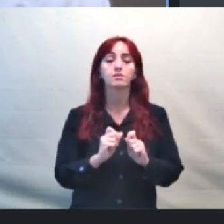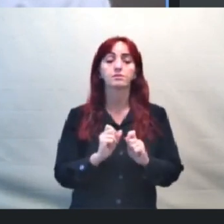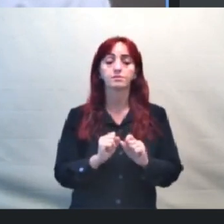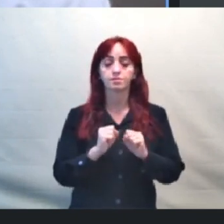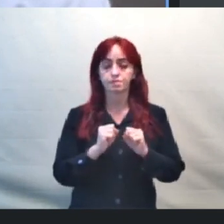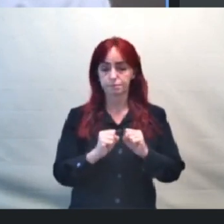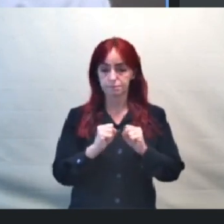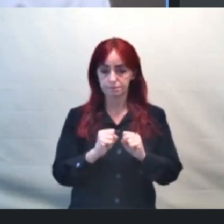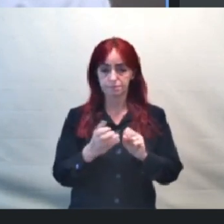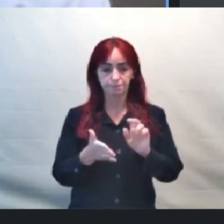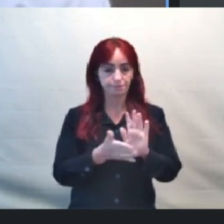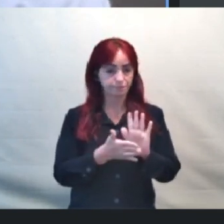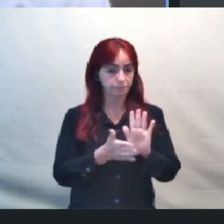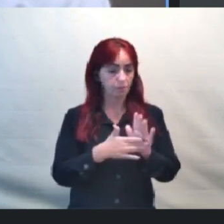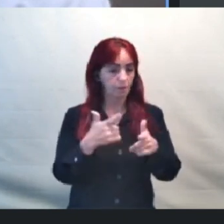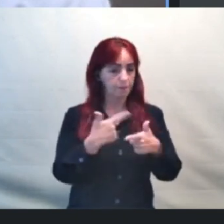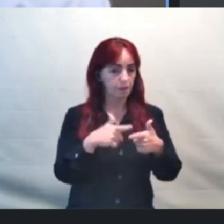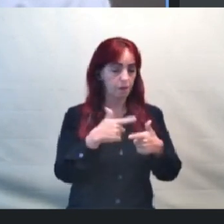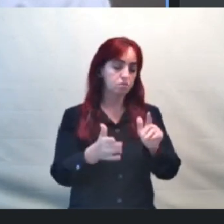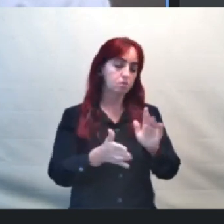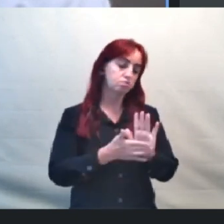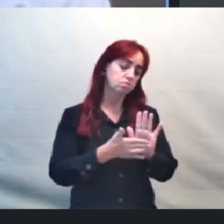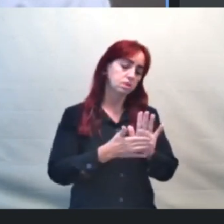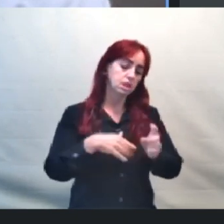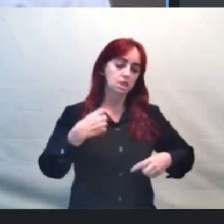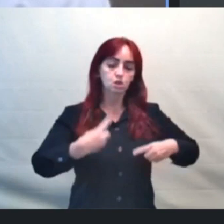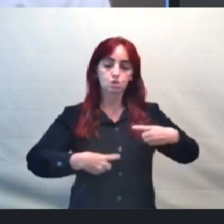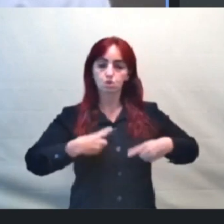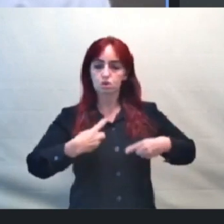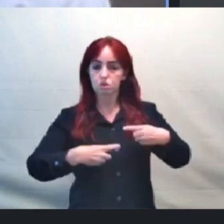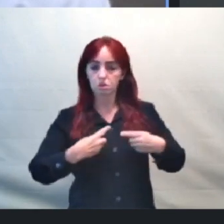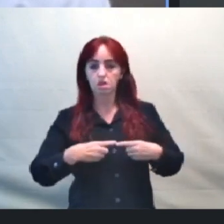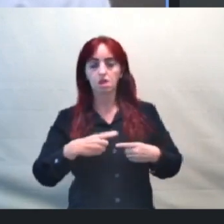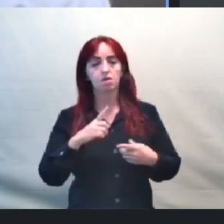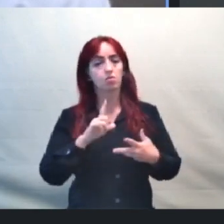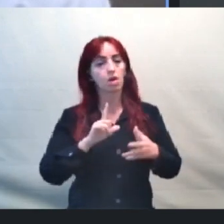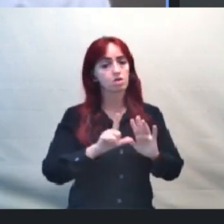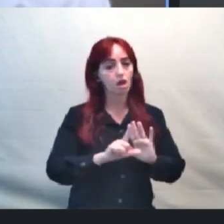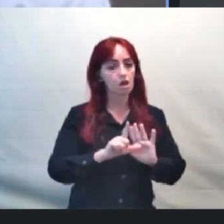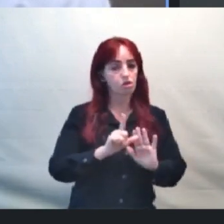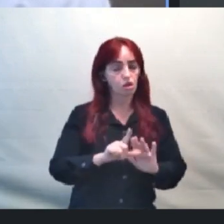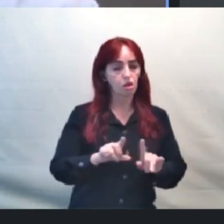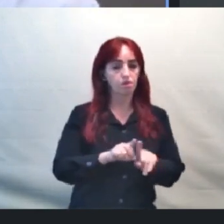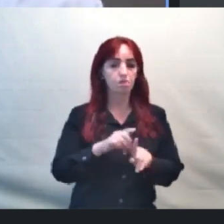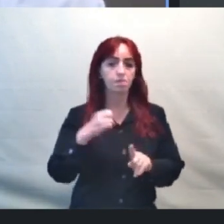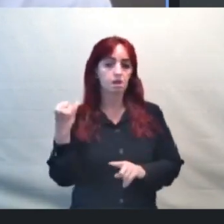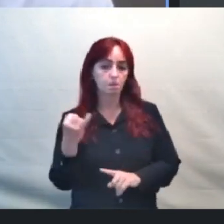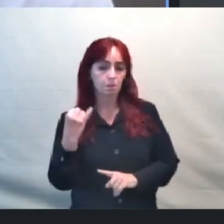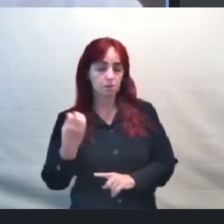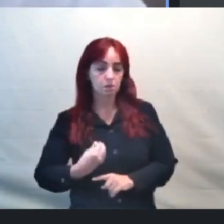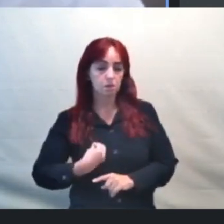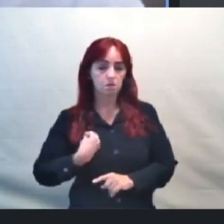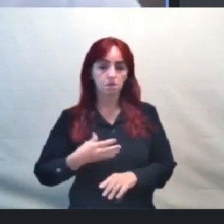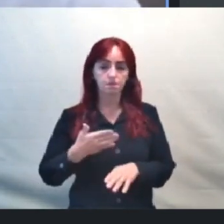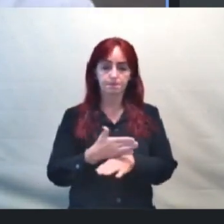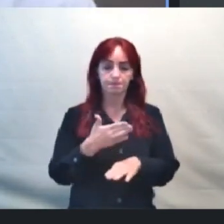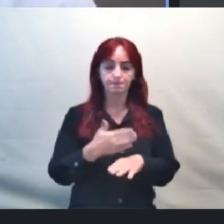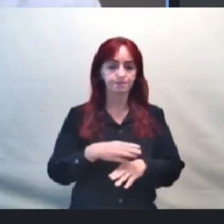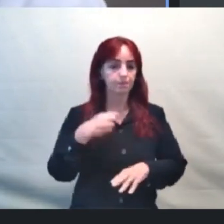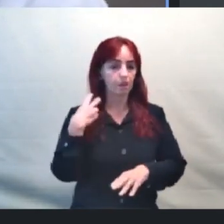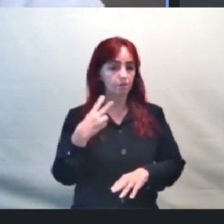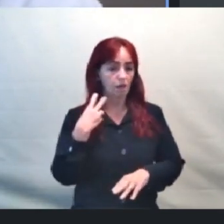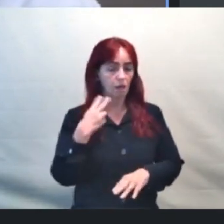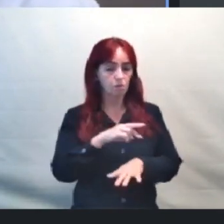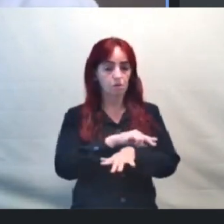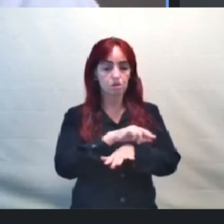problema em pauta, né, discutir isso dentro do âmbito legislativo, a importância da participação dos vereadores de várias frentes, né,